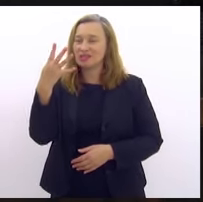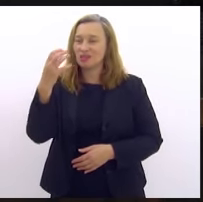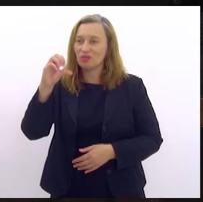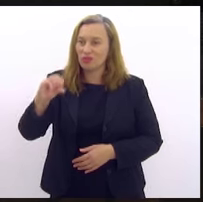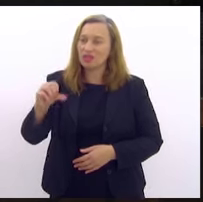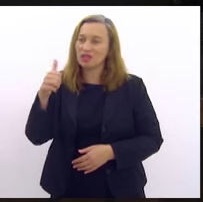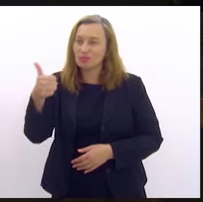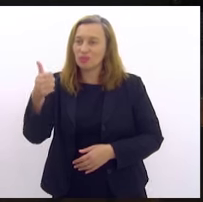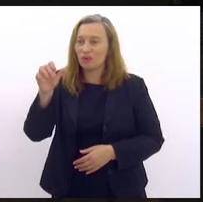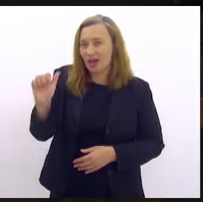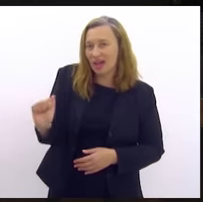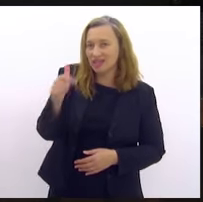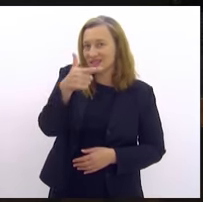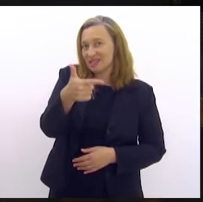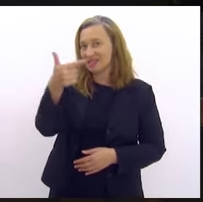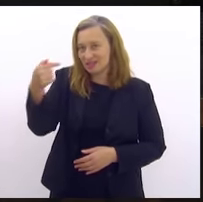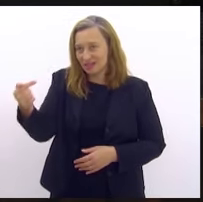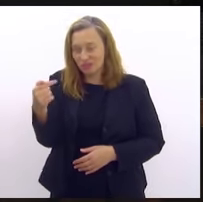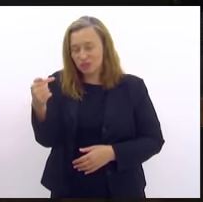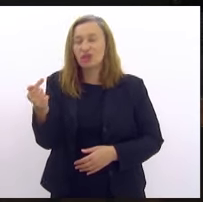2.491-A de 17,